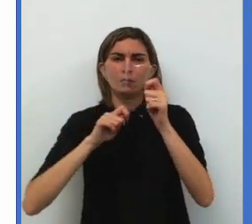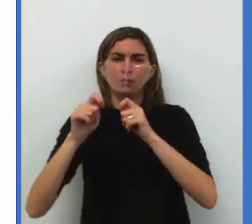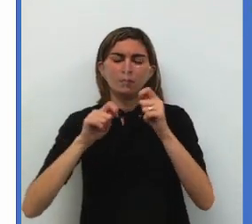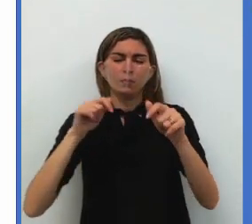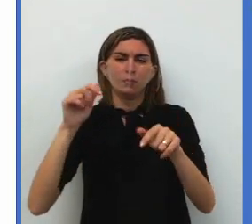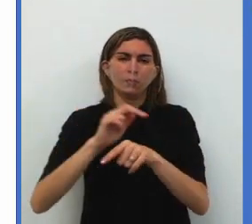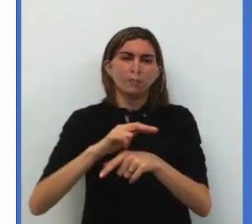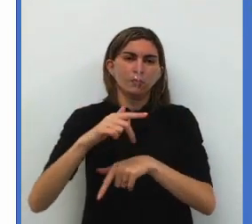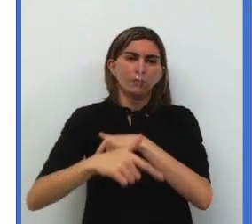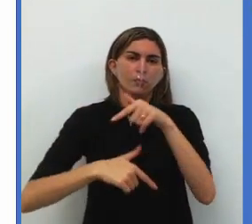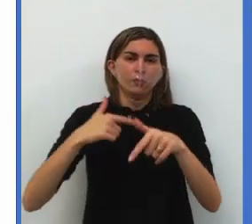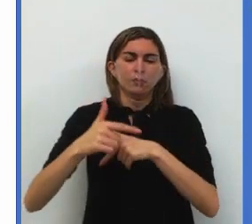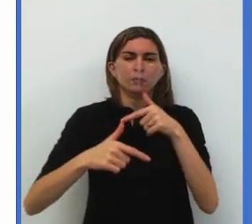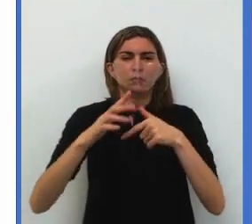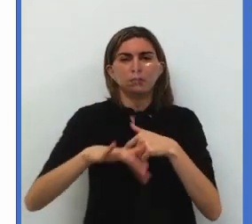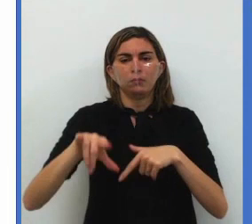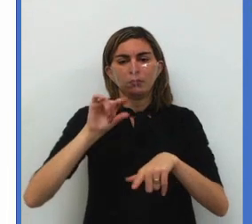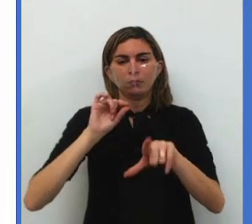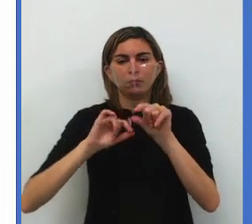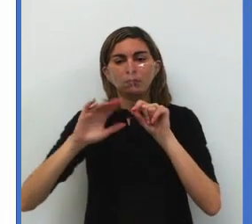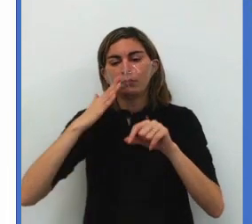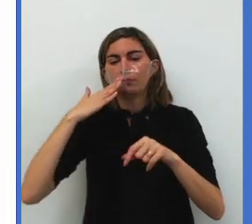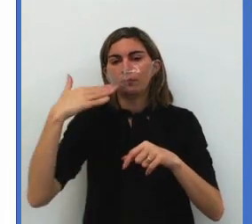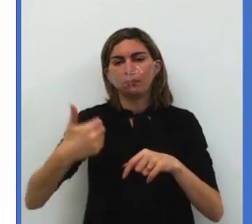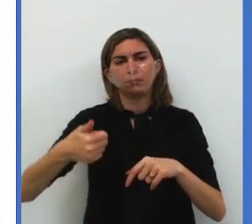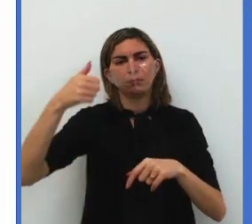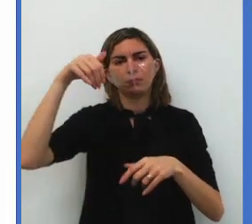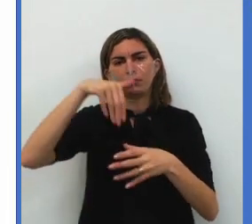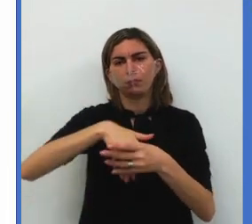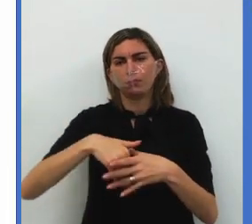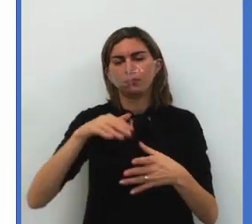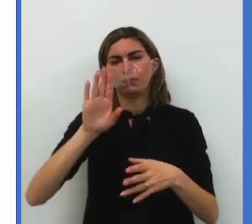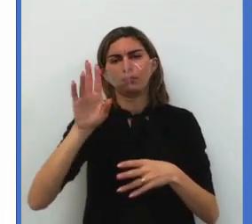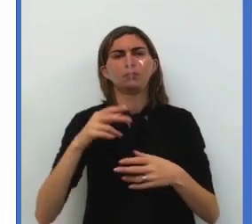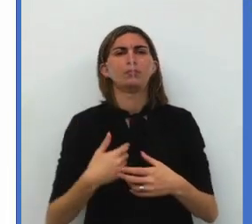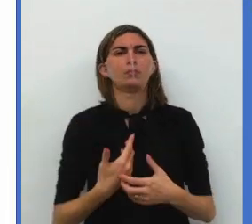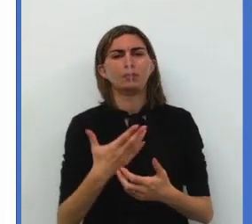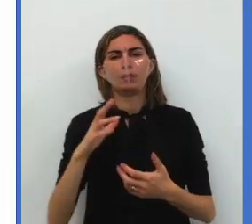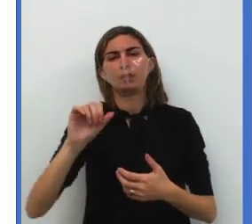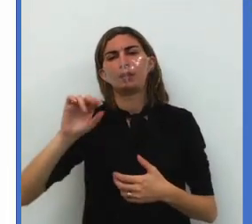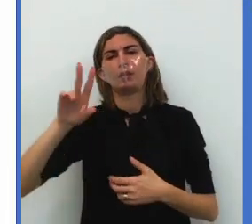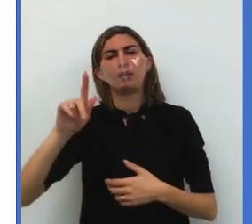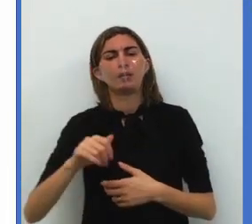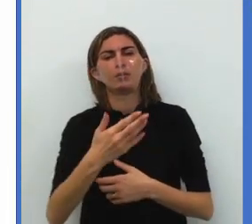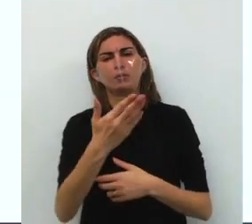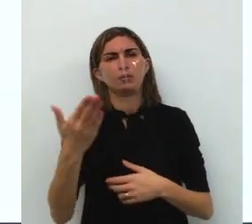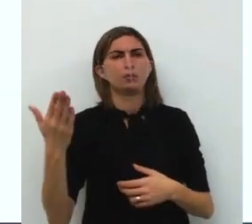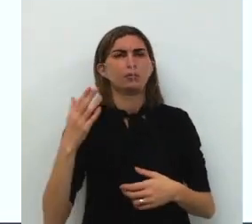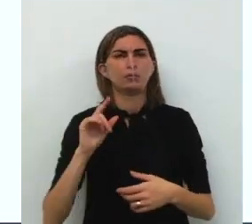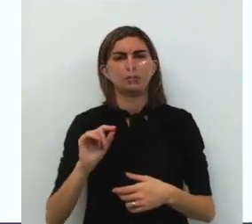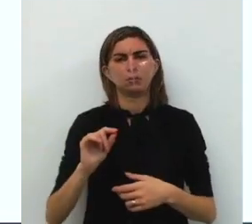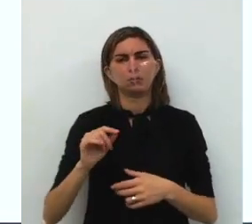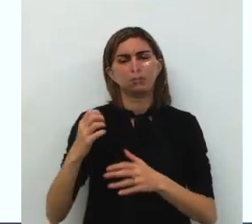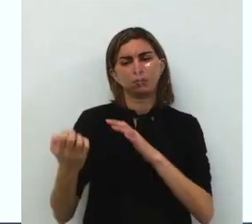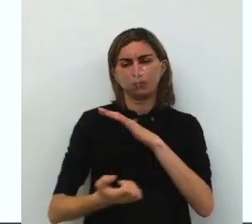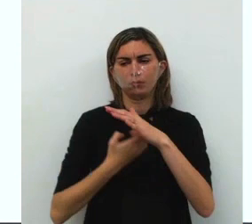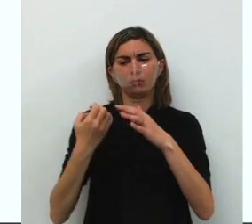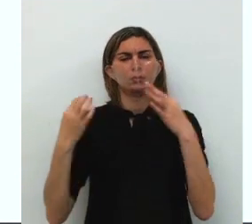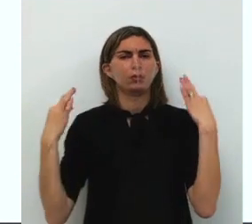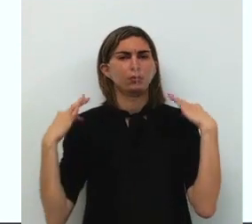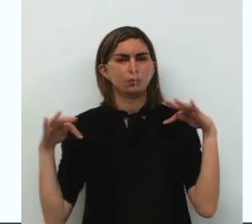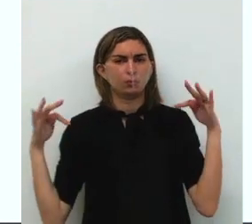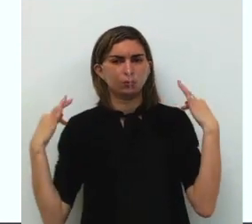entrevista de emprego permite escolher melhor candidato a um certo cargo. Que cargo é esse? É o quê? Numa empresa